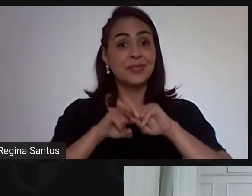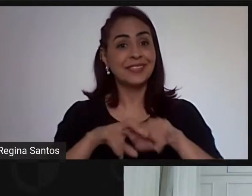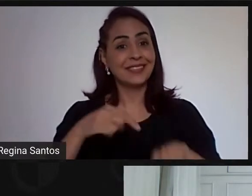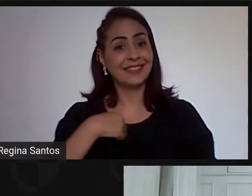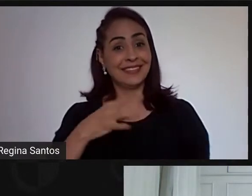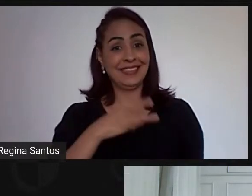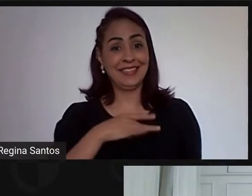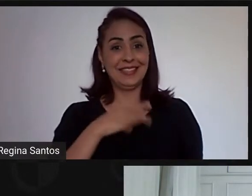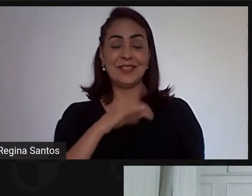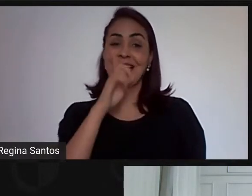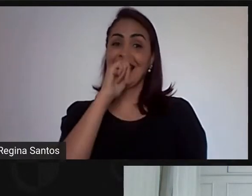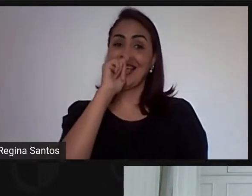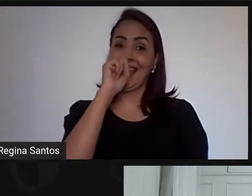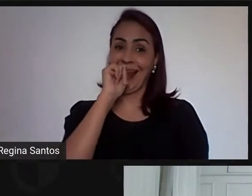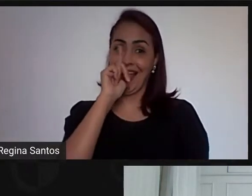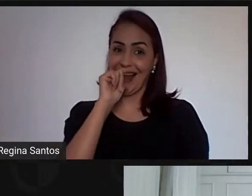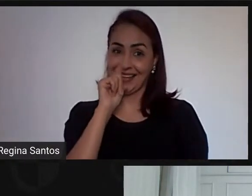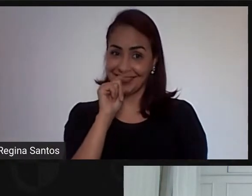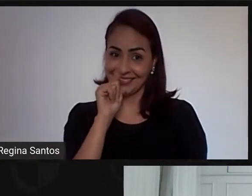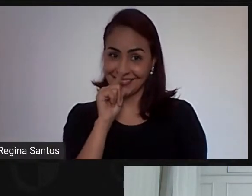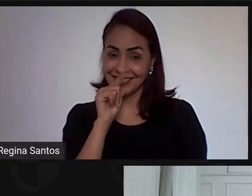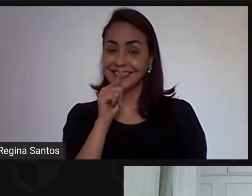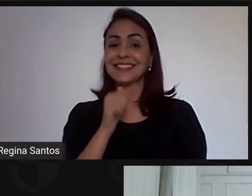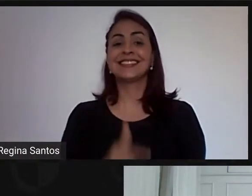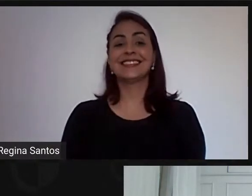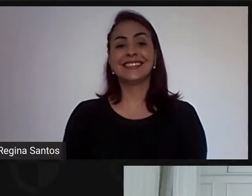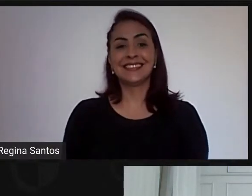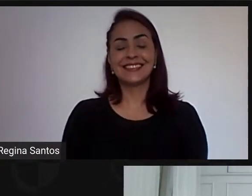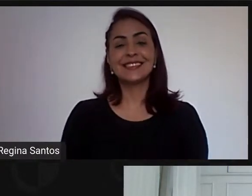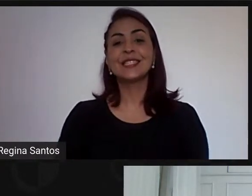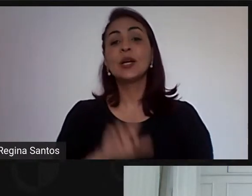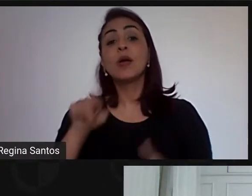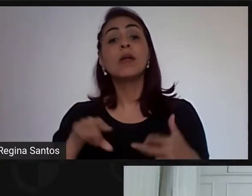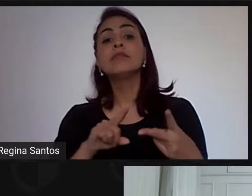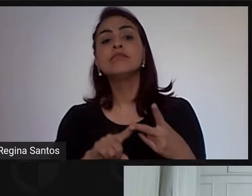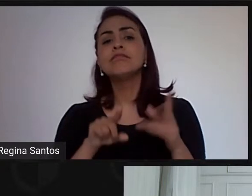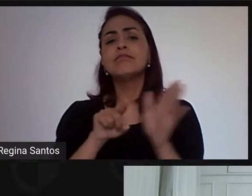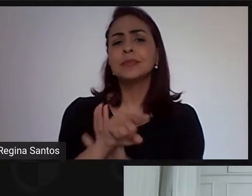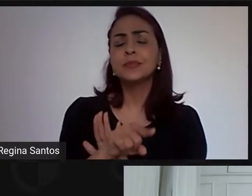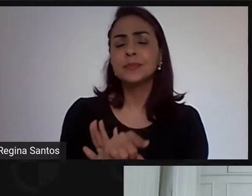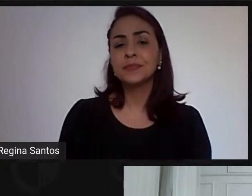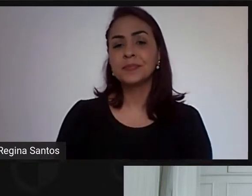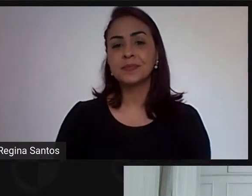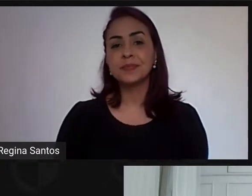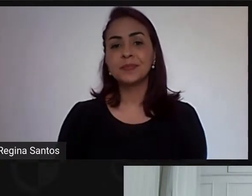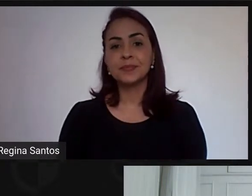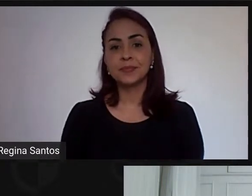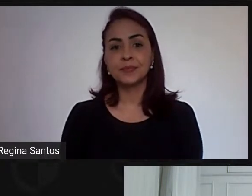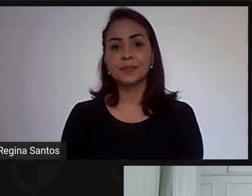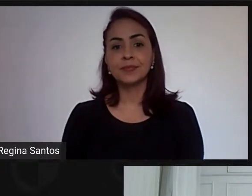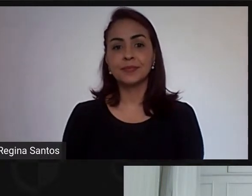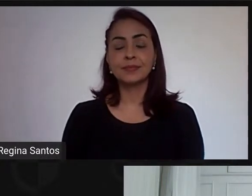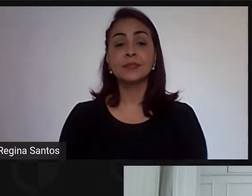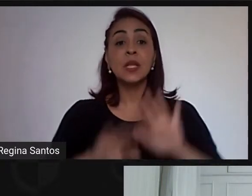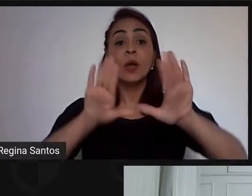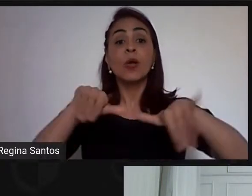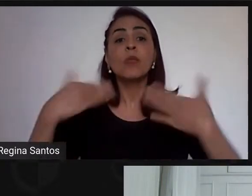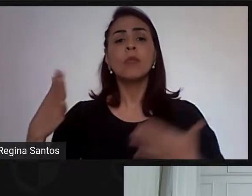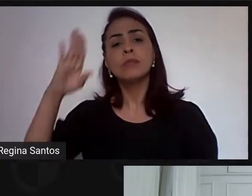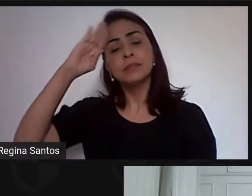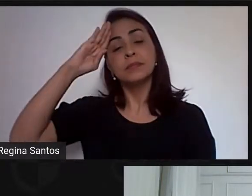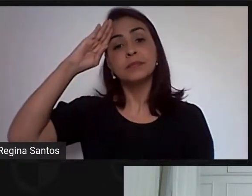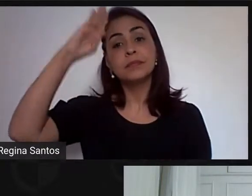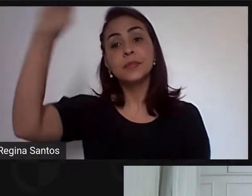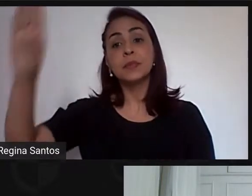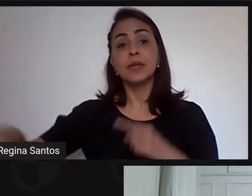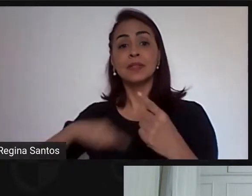Agora, qual foi a outra pergunta? A pergunta, professora, é quais os principais desafios para